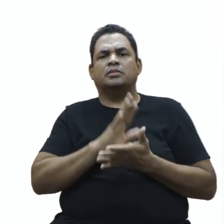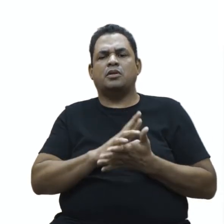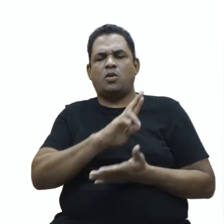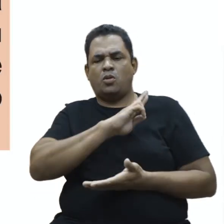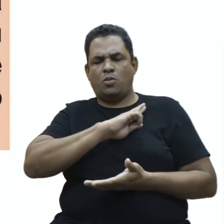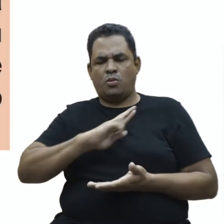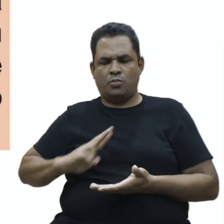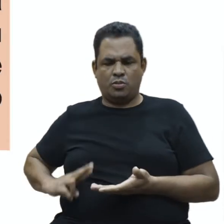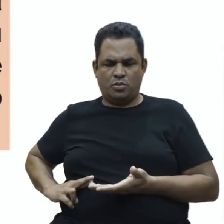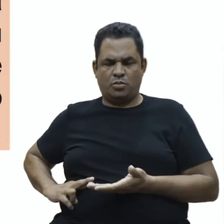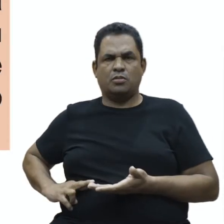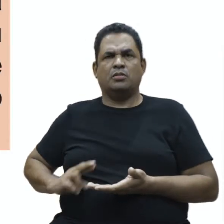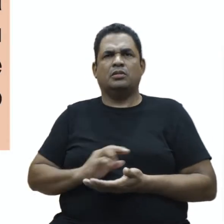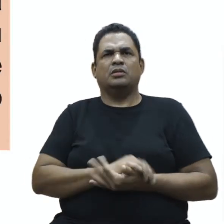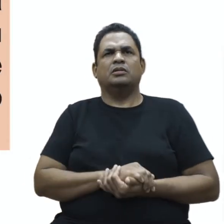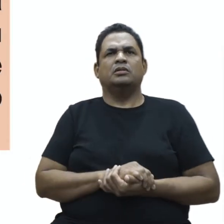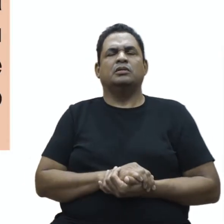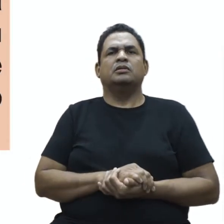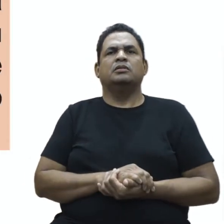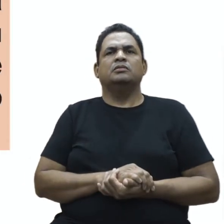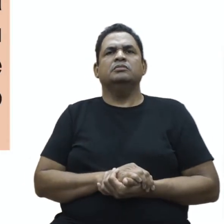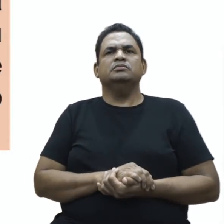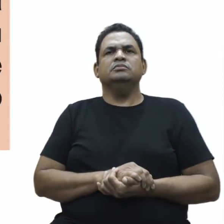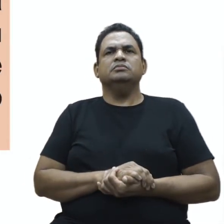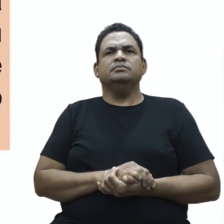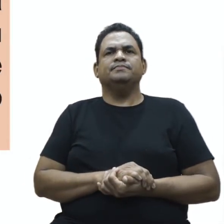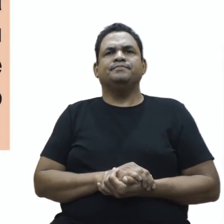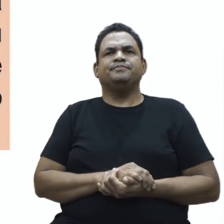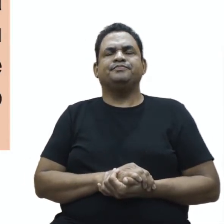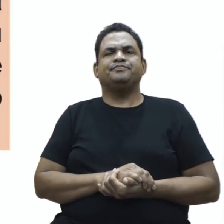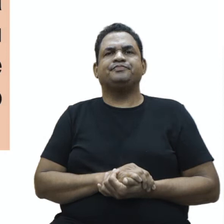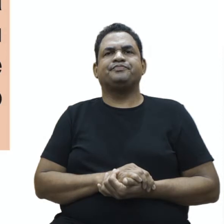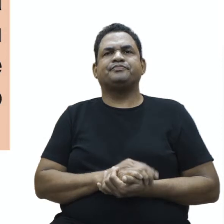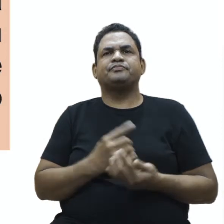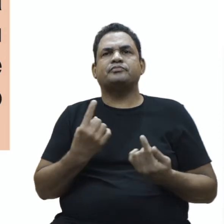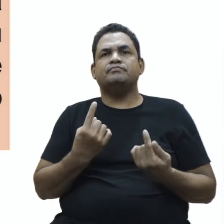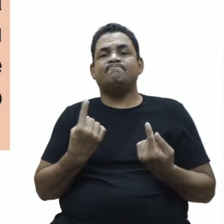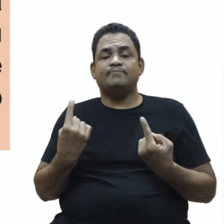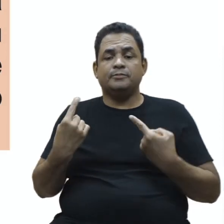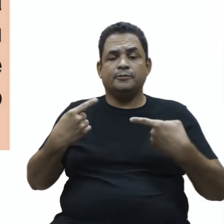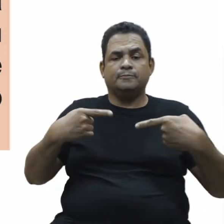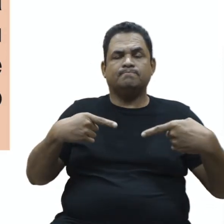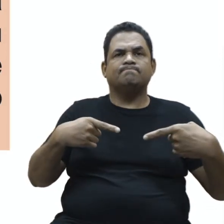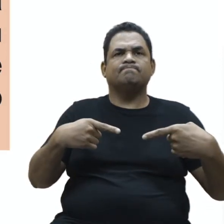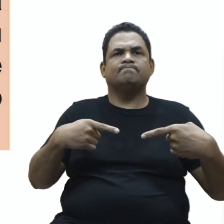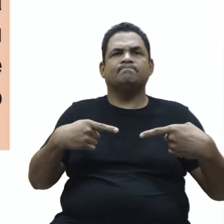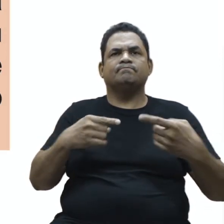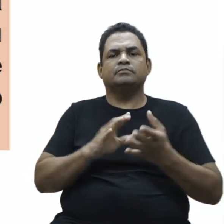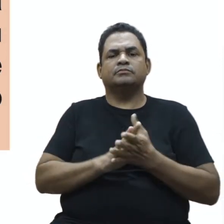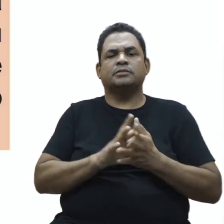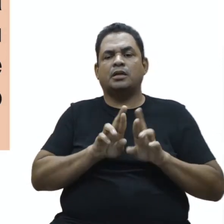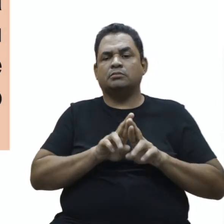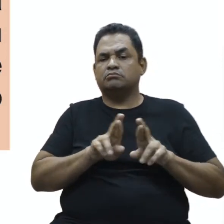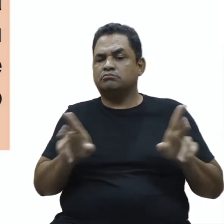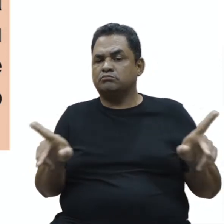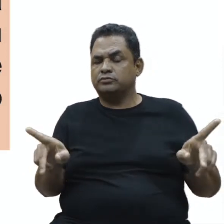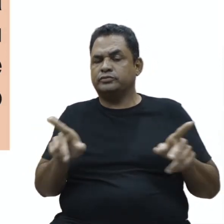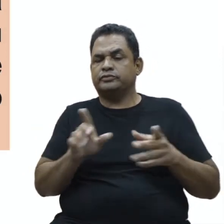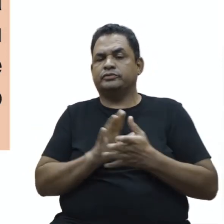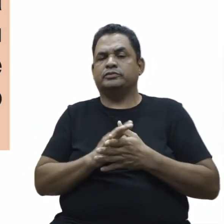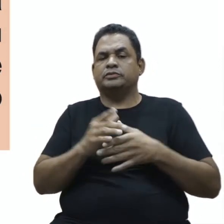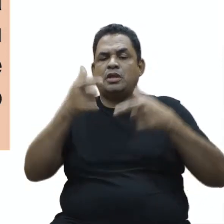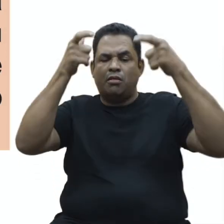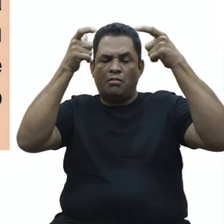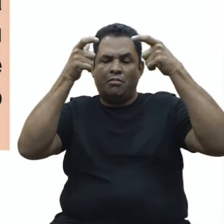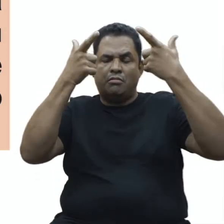república. Bom, a república ela já é uma reação, uma discordância e uma